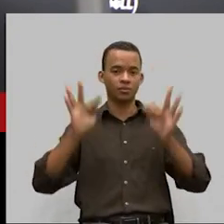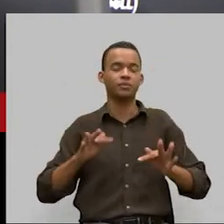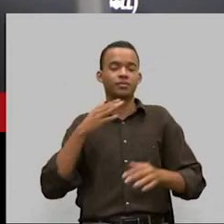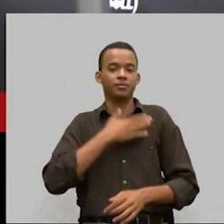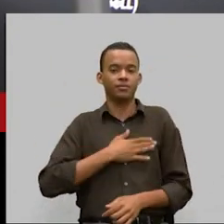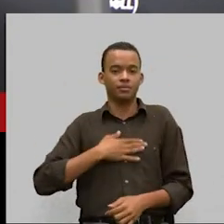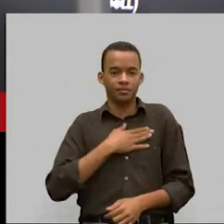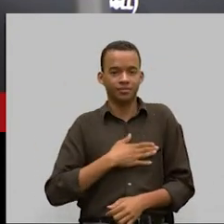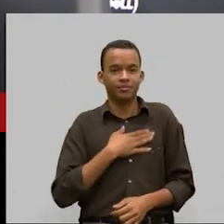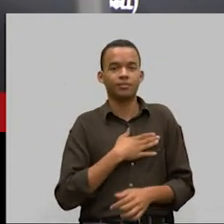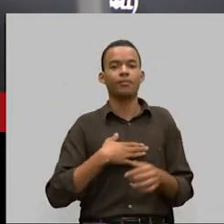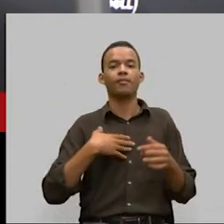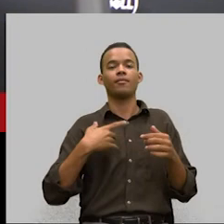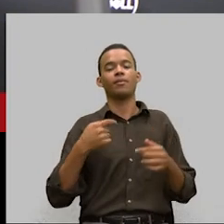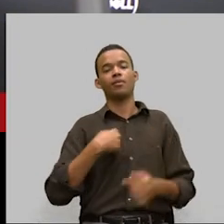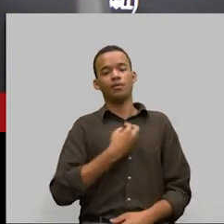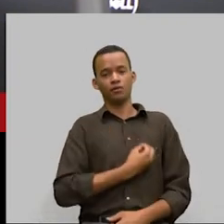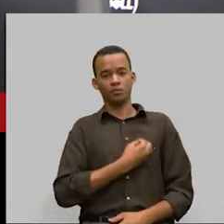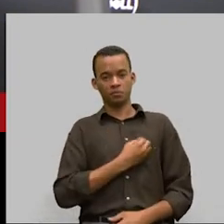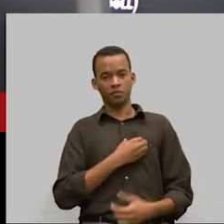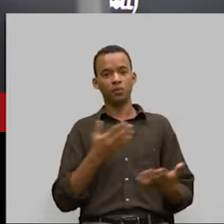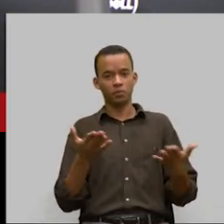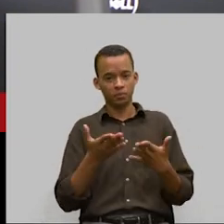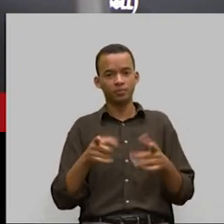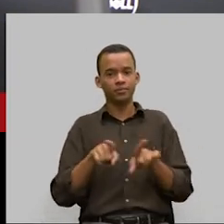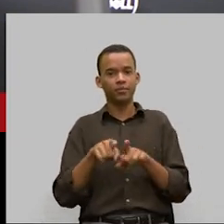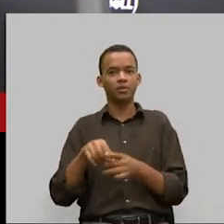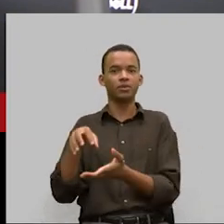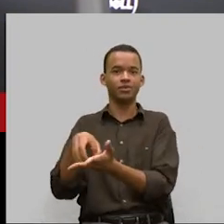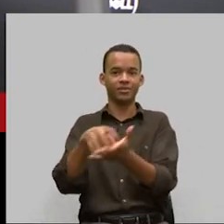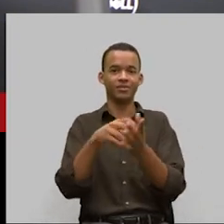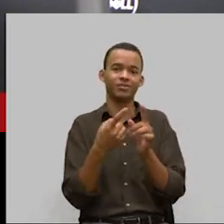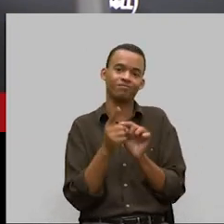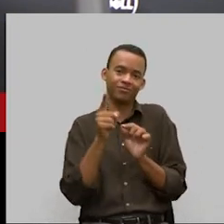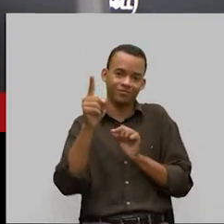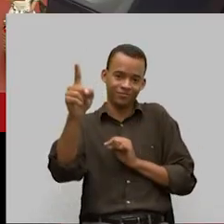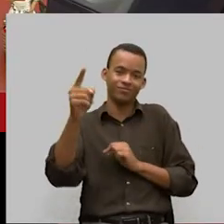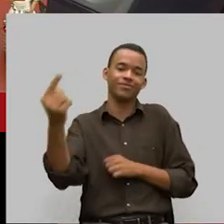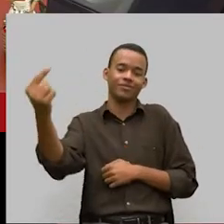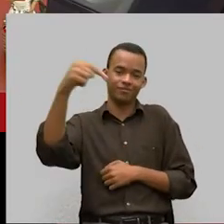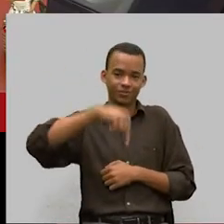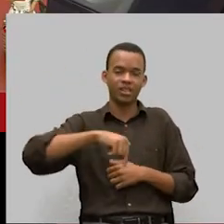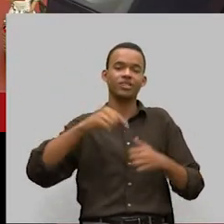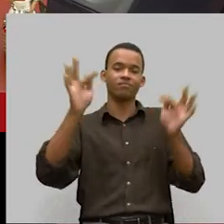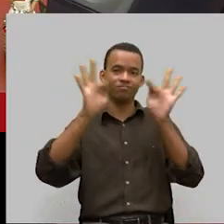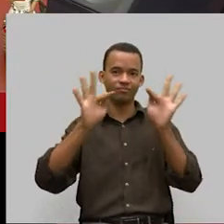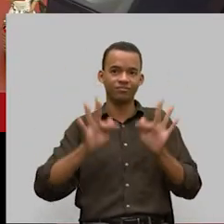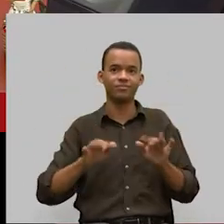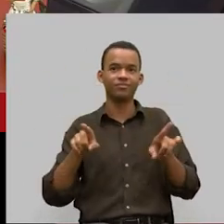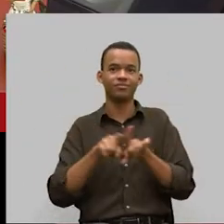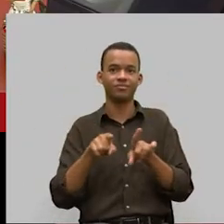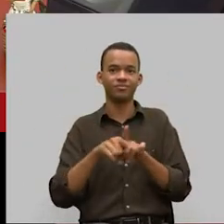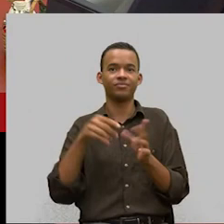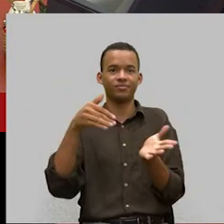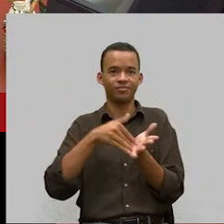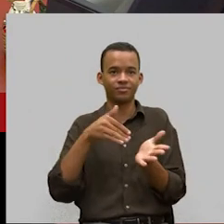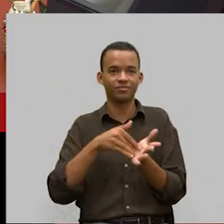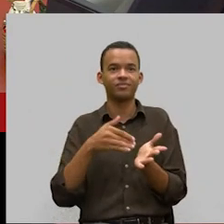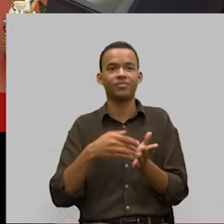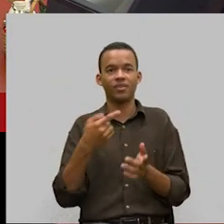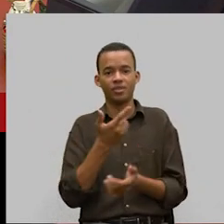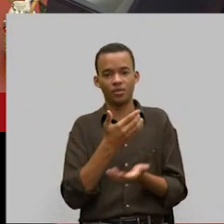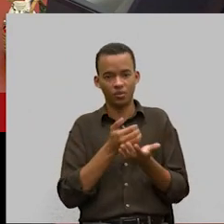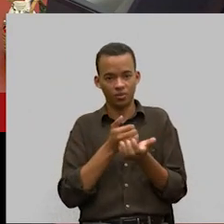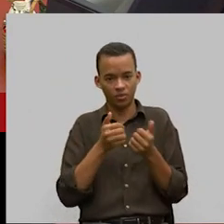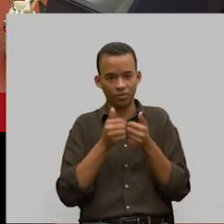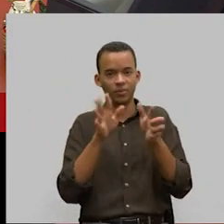vê de eh é dessa comunidade que tá um pouquinho distante né daqui né fiz a prova do concurso ontem minha primeira vez fazendo a prova do concurso de